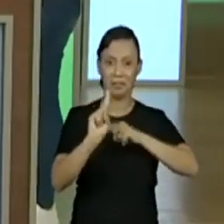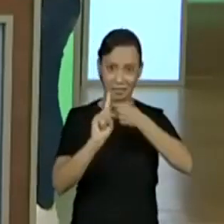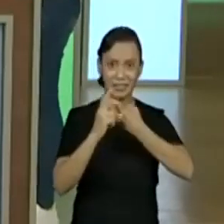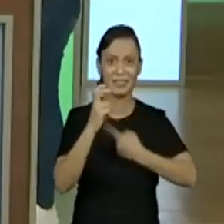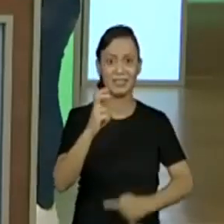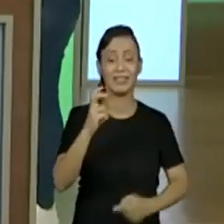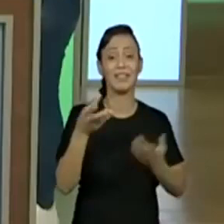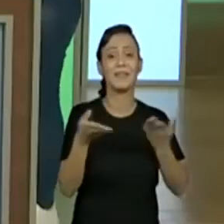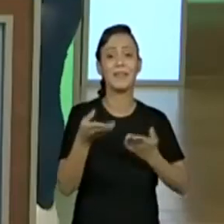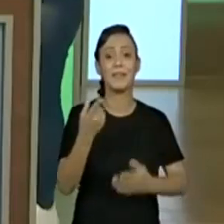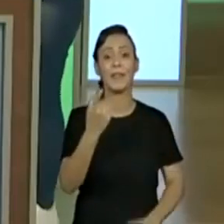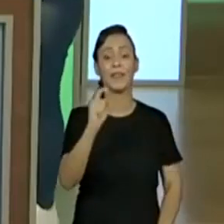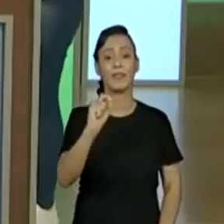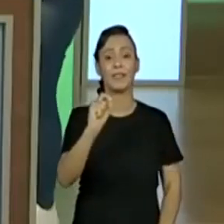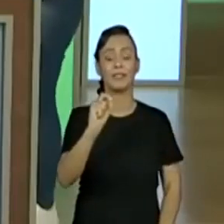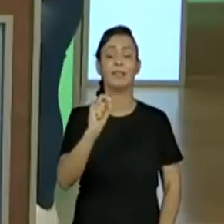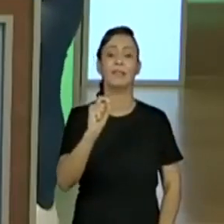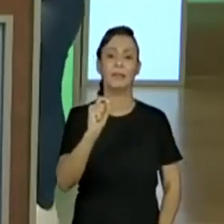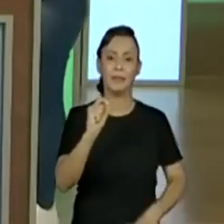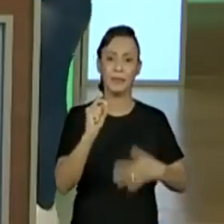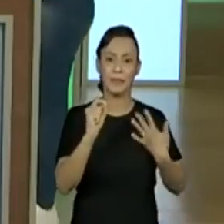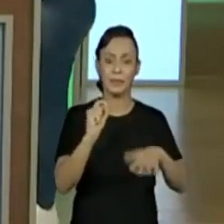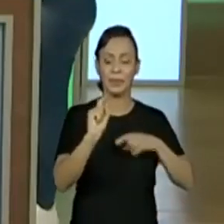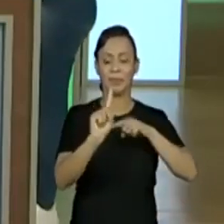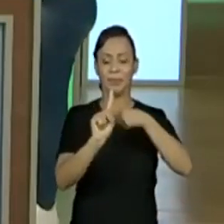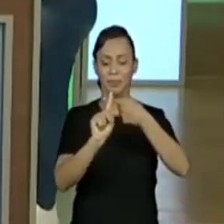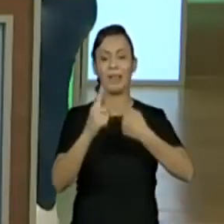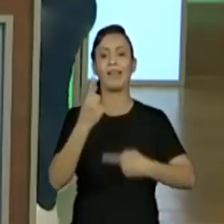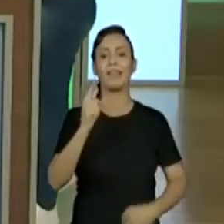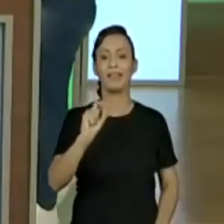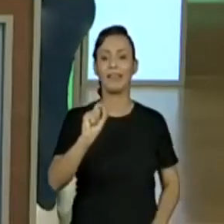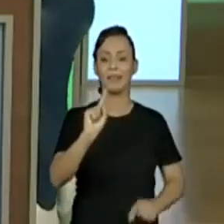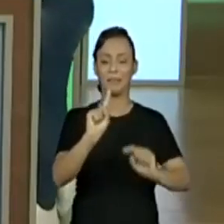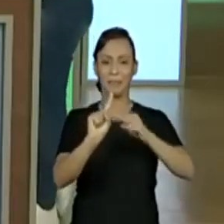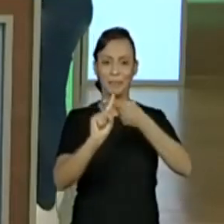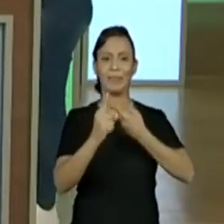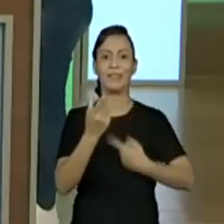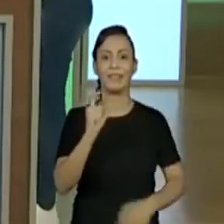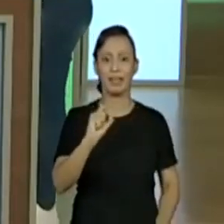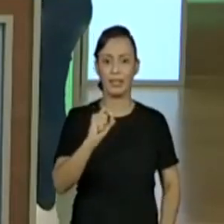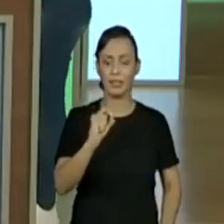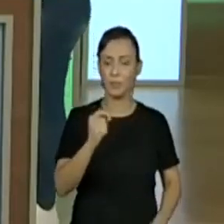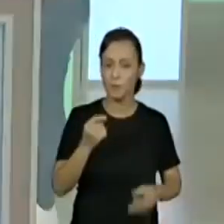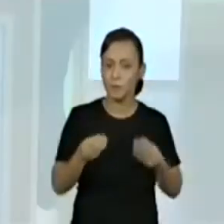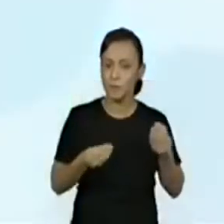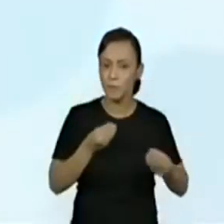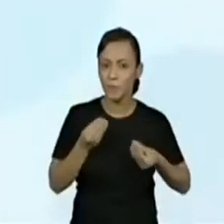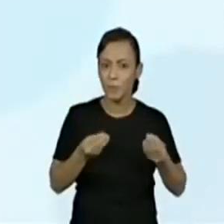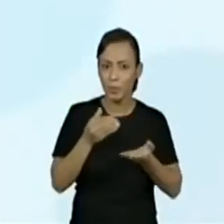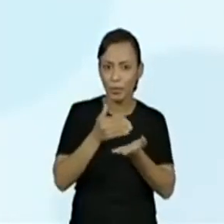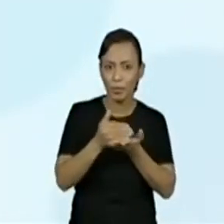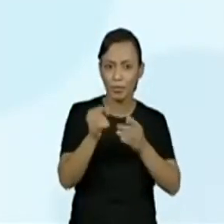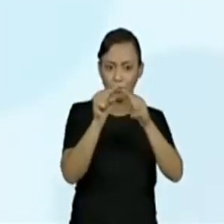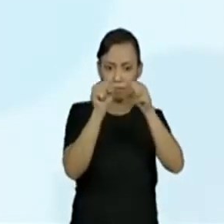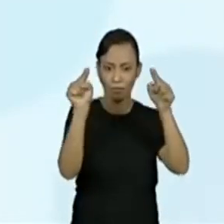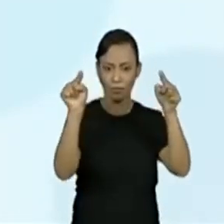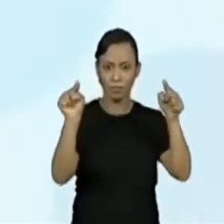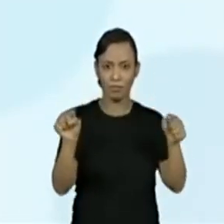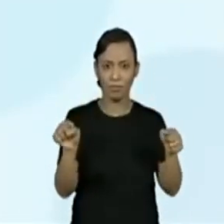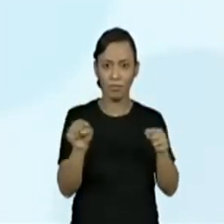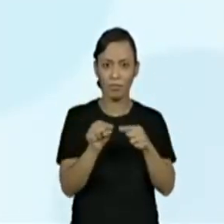ser apenas uma coluna. Exato. Então, nós vamos começar aí a partir do número